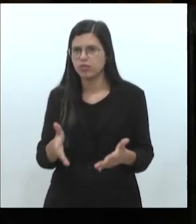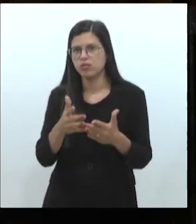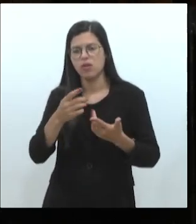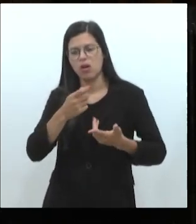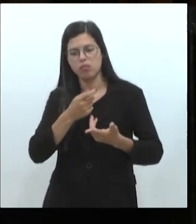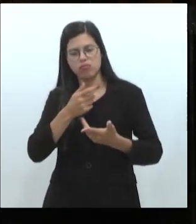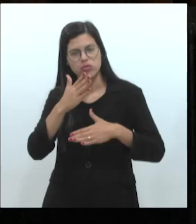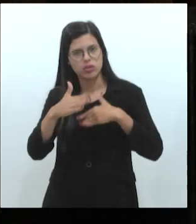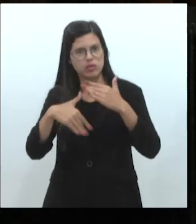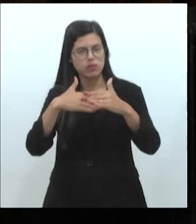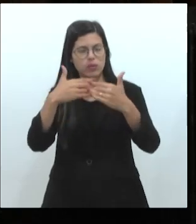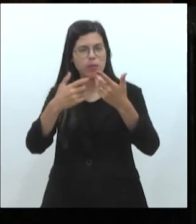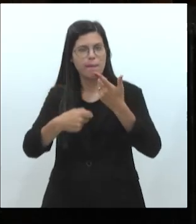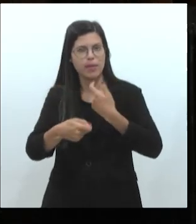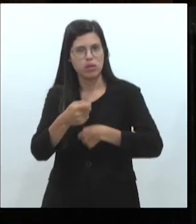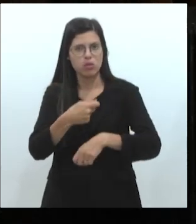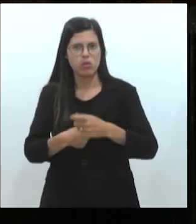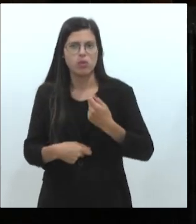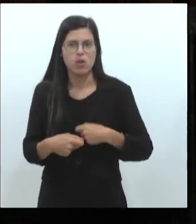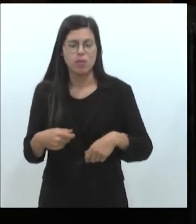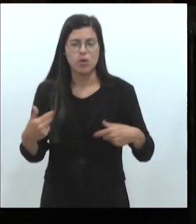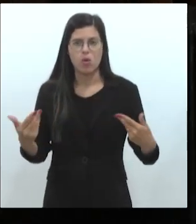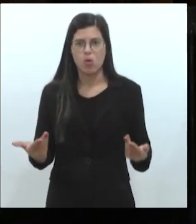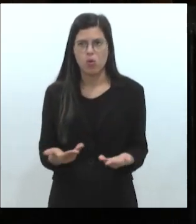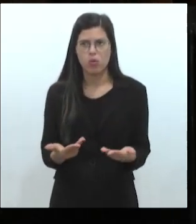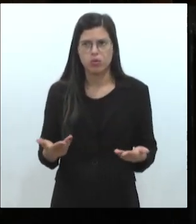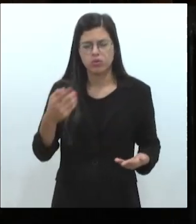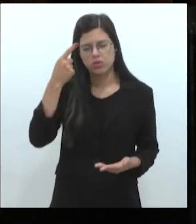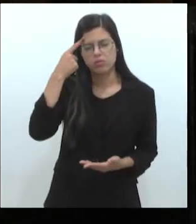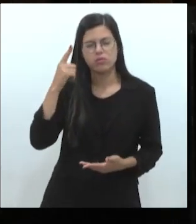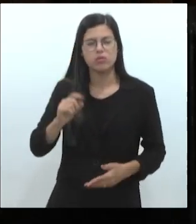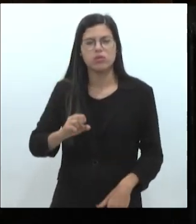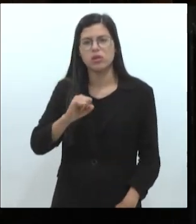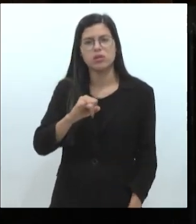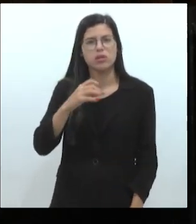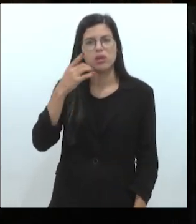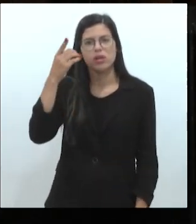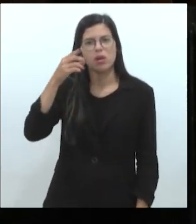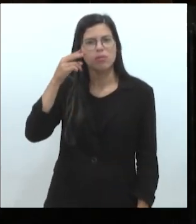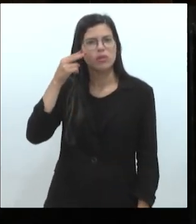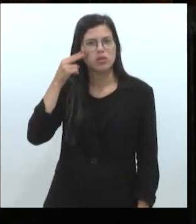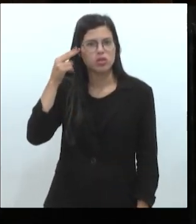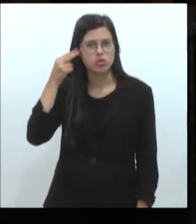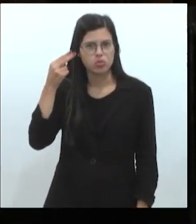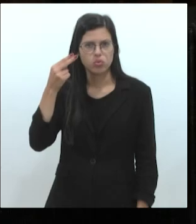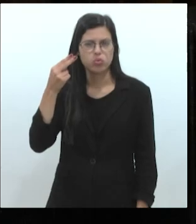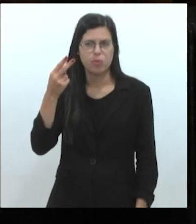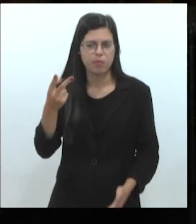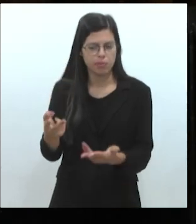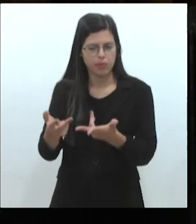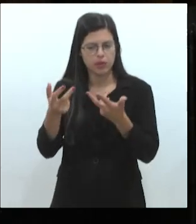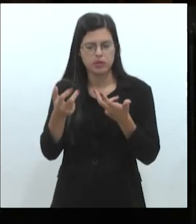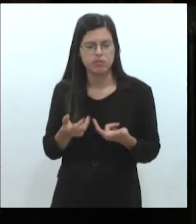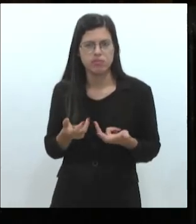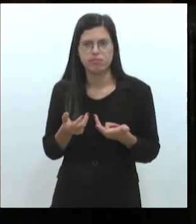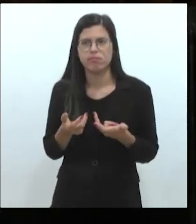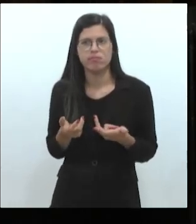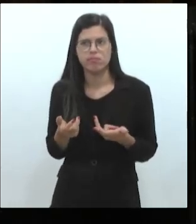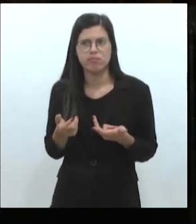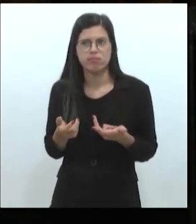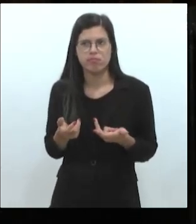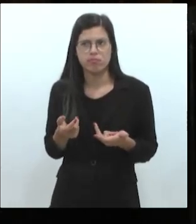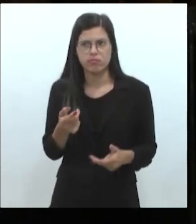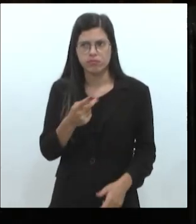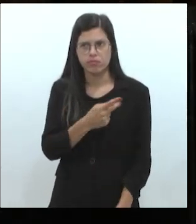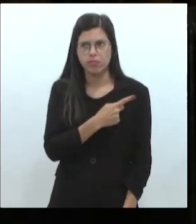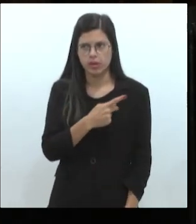E hoje, e não sei se, deputada Tia Ju, a senhora reparou que tanto o presidente